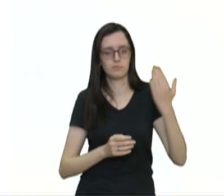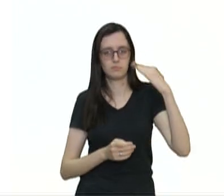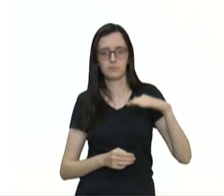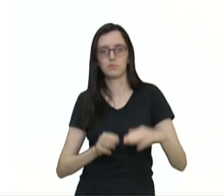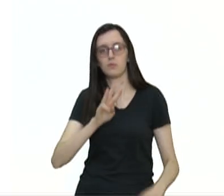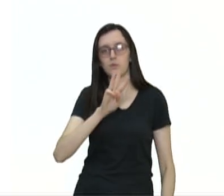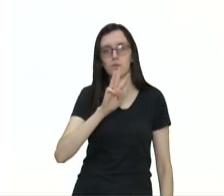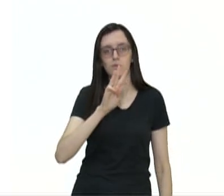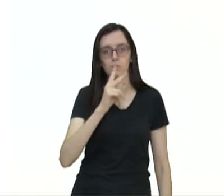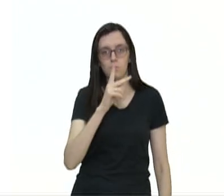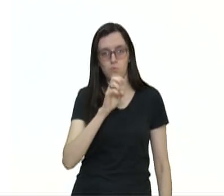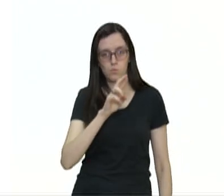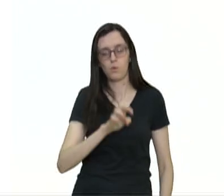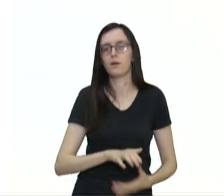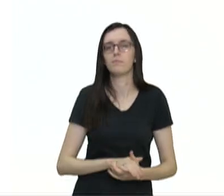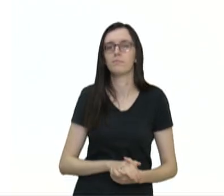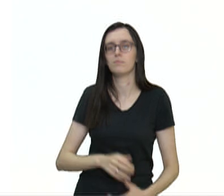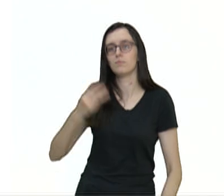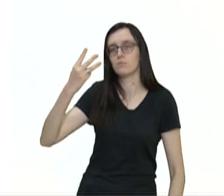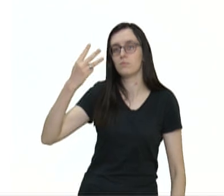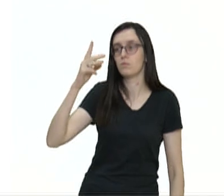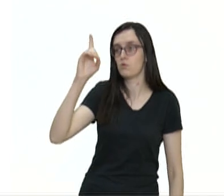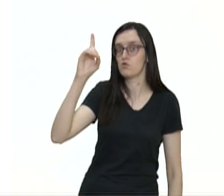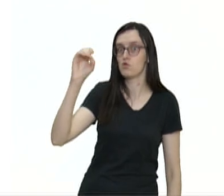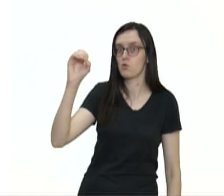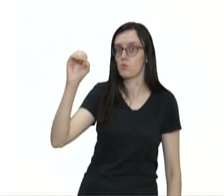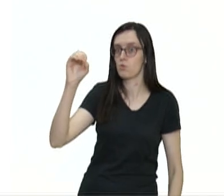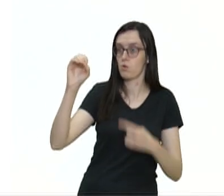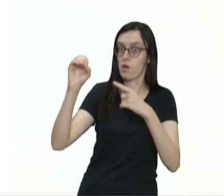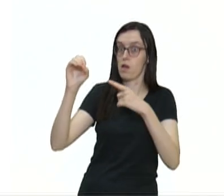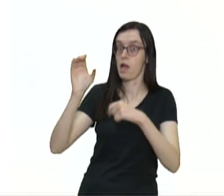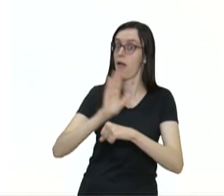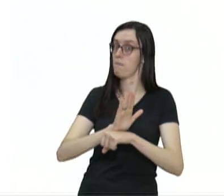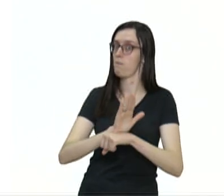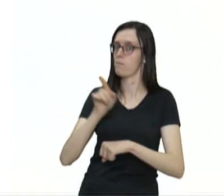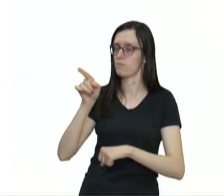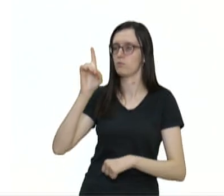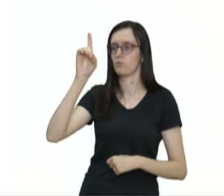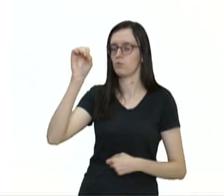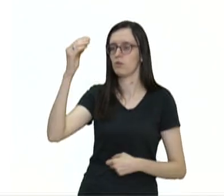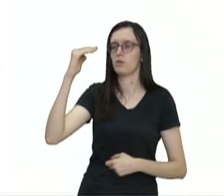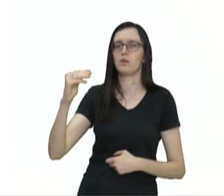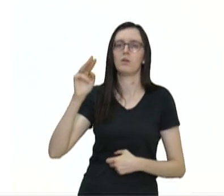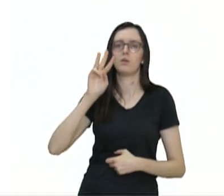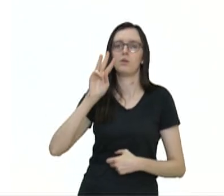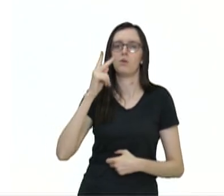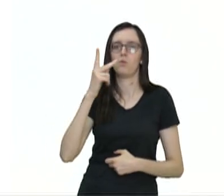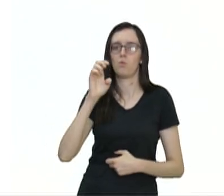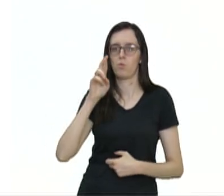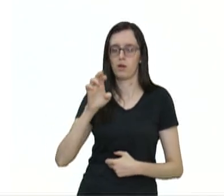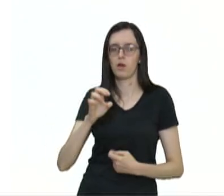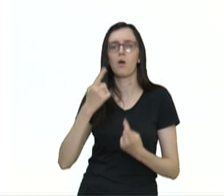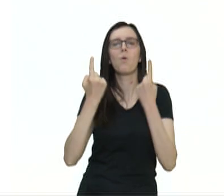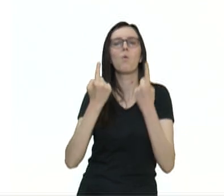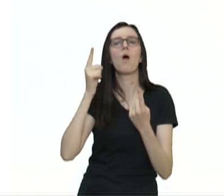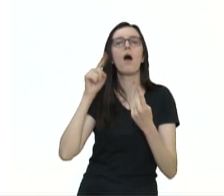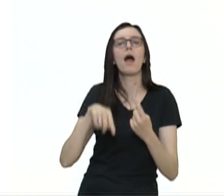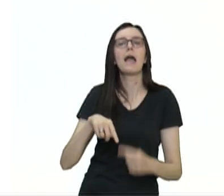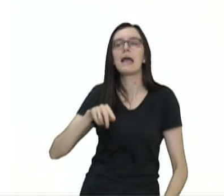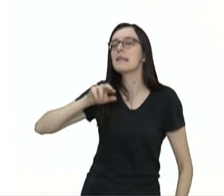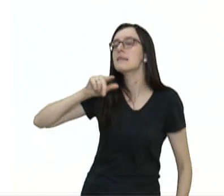where. A terceira, do. Olha lá o meu verbo auxiliar. E a quarta, where. Então, quais são as perguntas